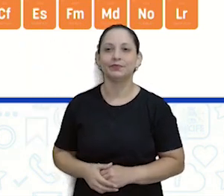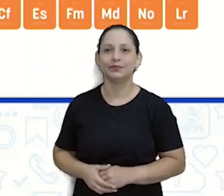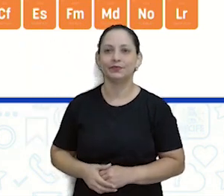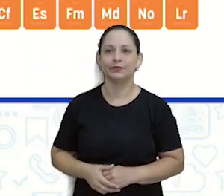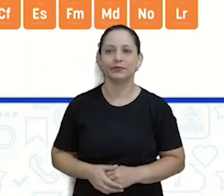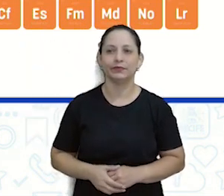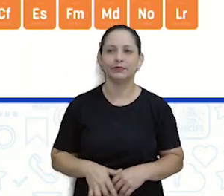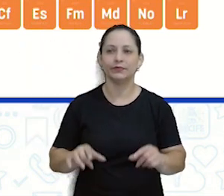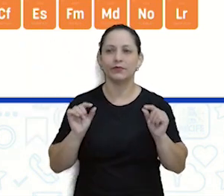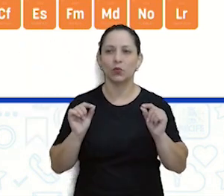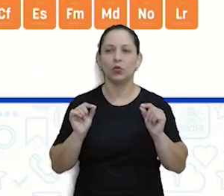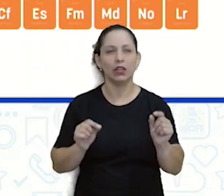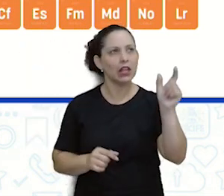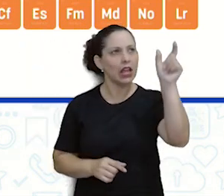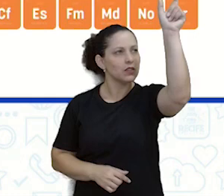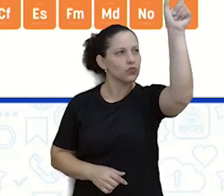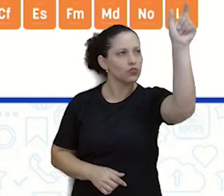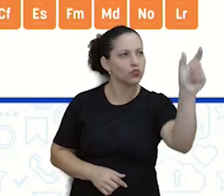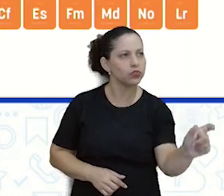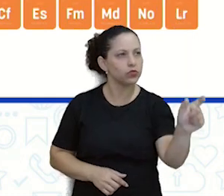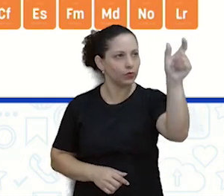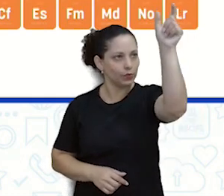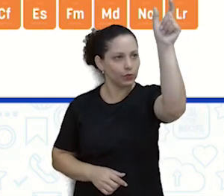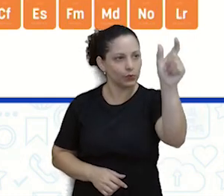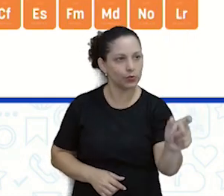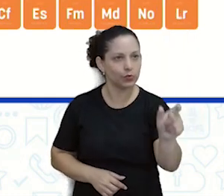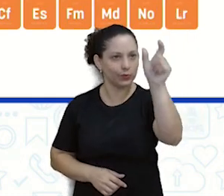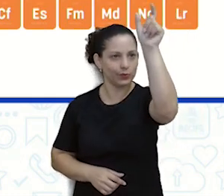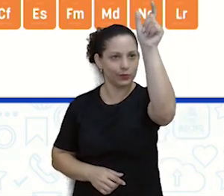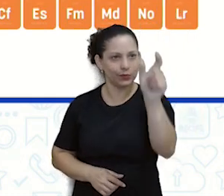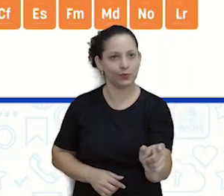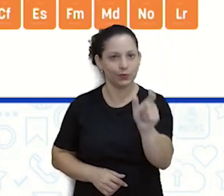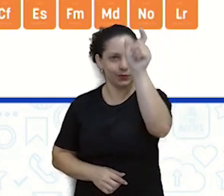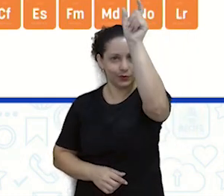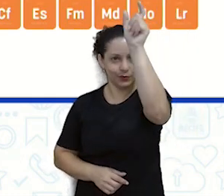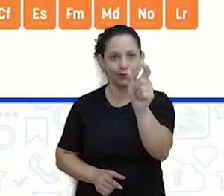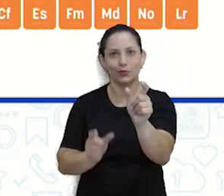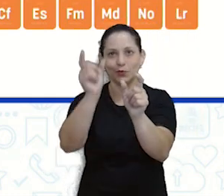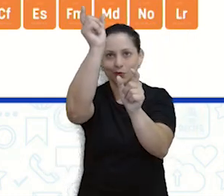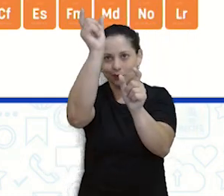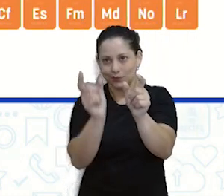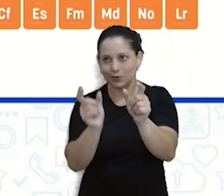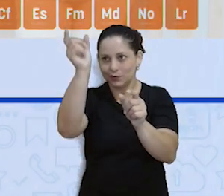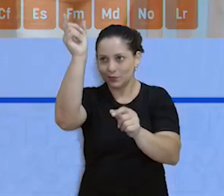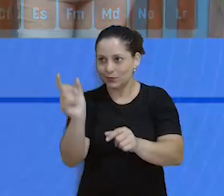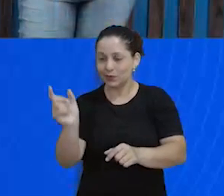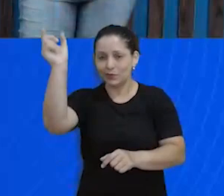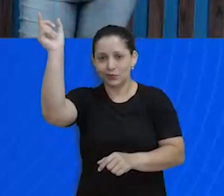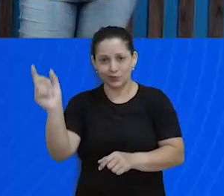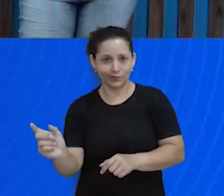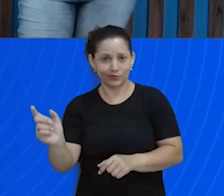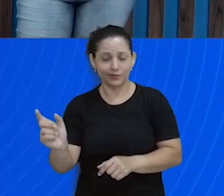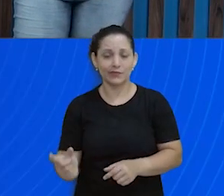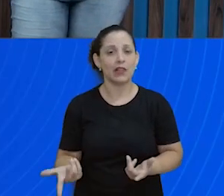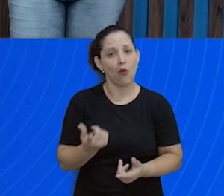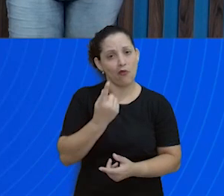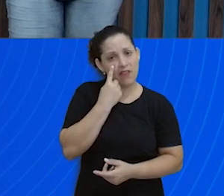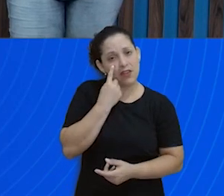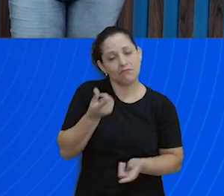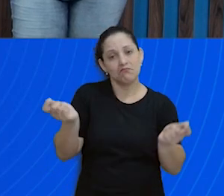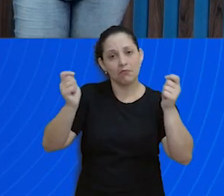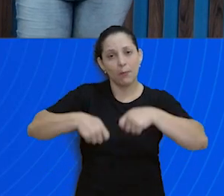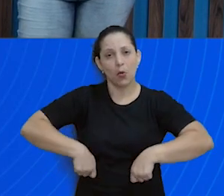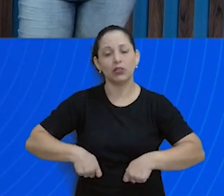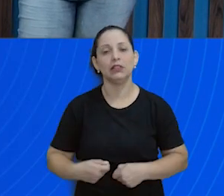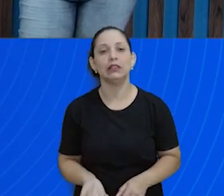eu coloquei essa identificação? Para a gente entender aí. Numa ligação iônica, a gente viu que ele pode-se tanto perder elétrons como receber os